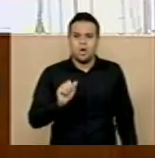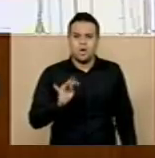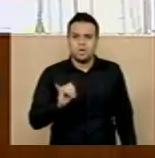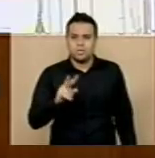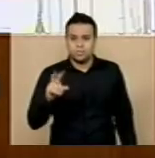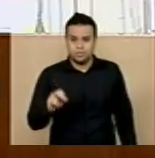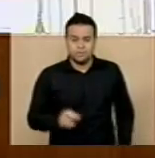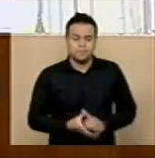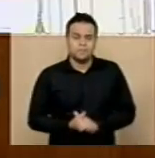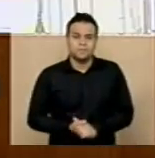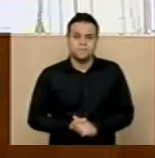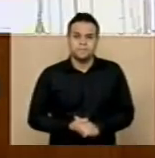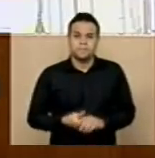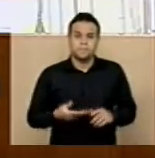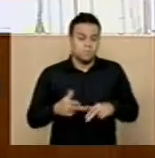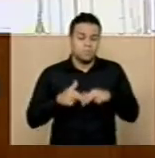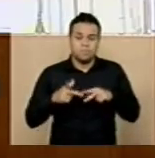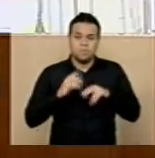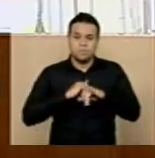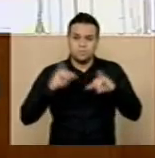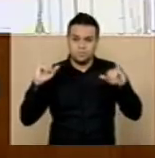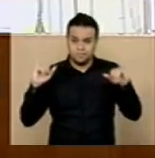preliminar, proclamo que,